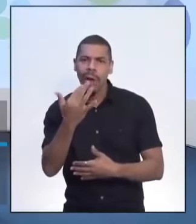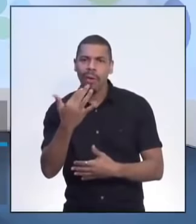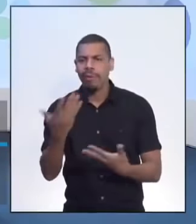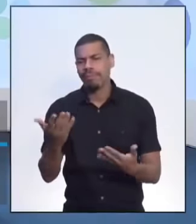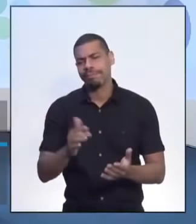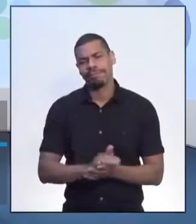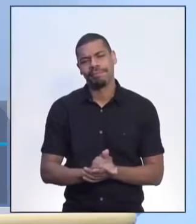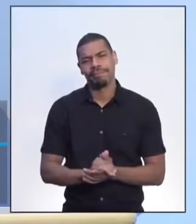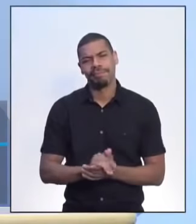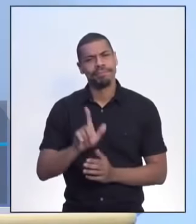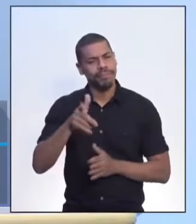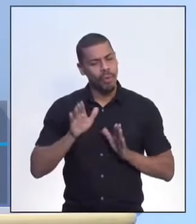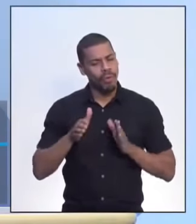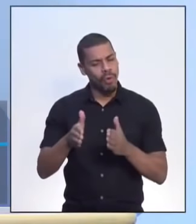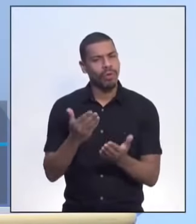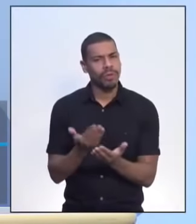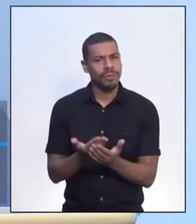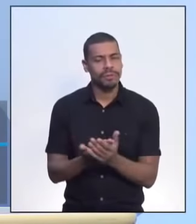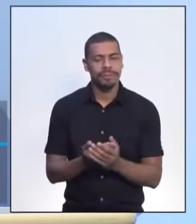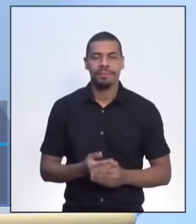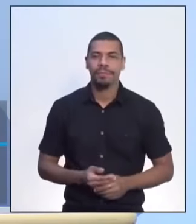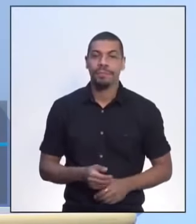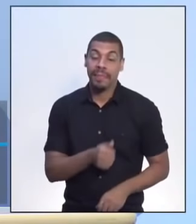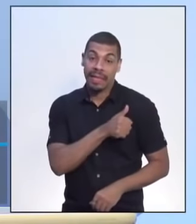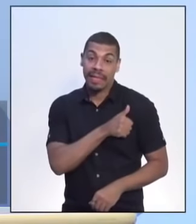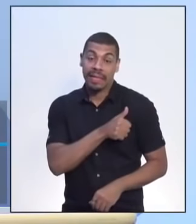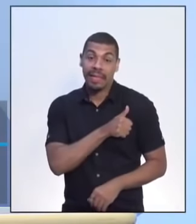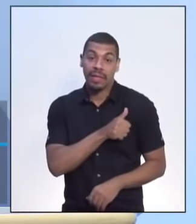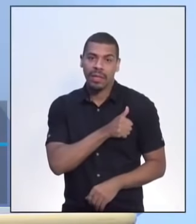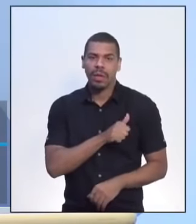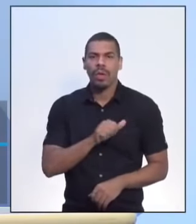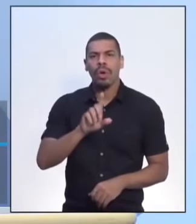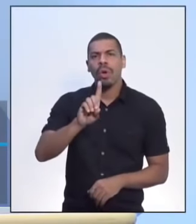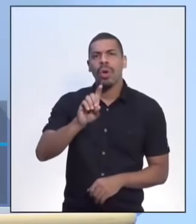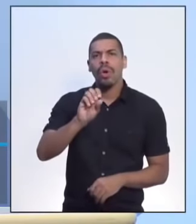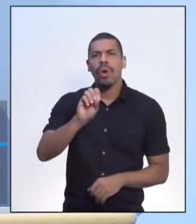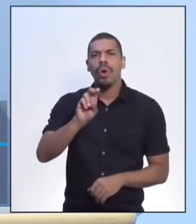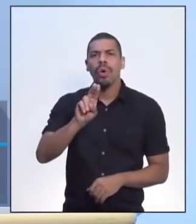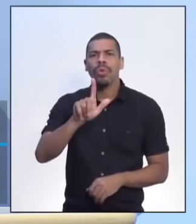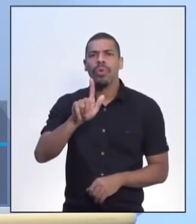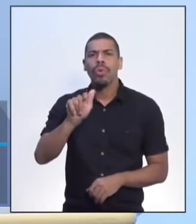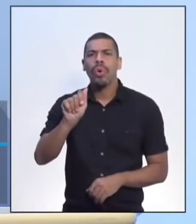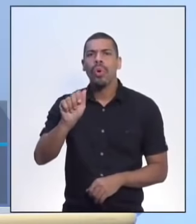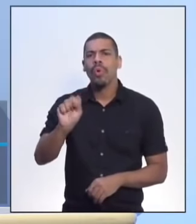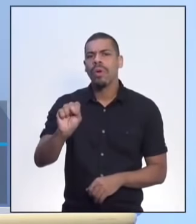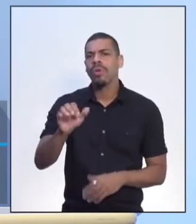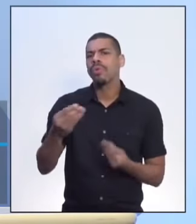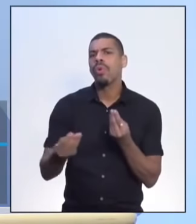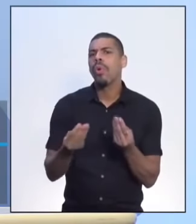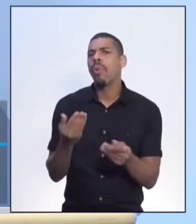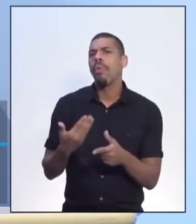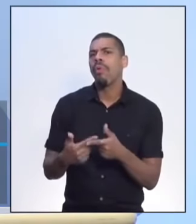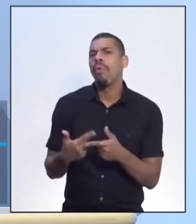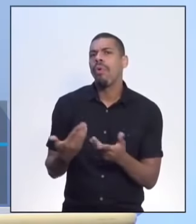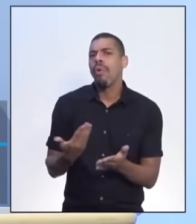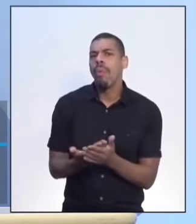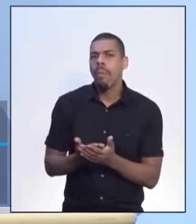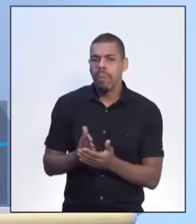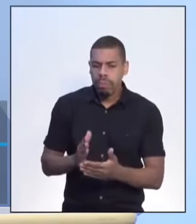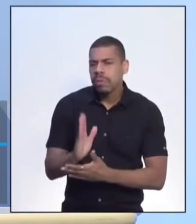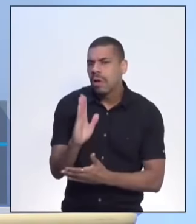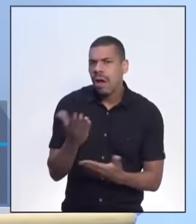deixa eu só falar, eu tenho uma pergunta aqui do Douglas. Professores, como vai funcionar para a gente passar de ano? A gente vai